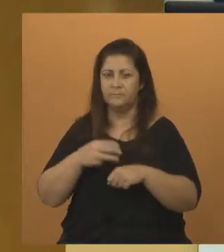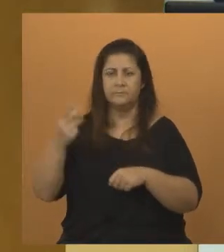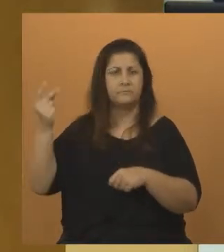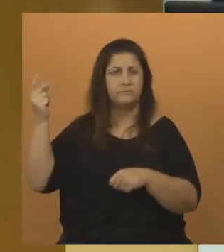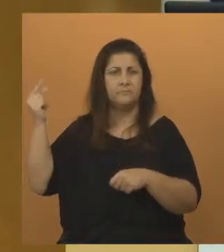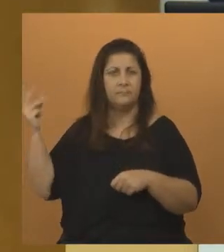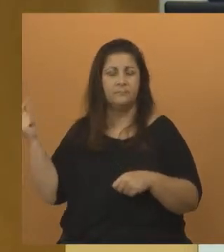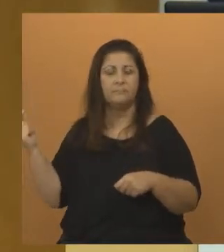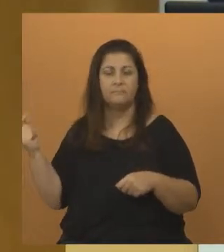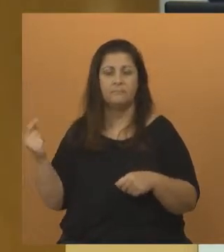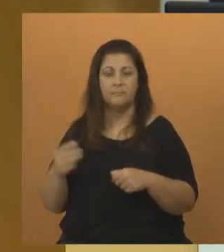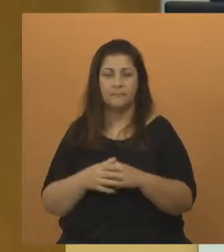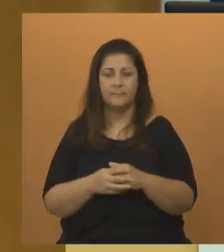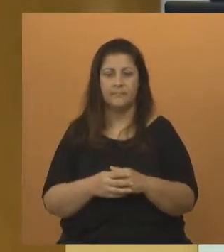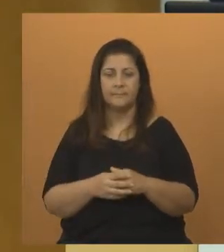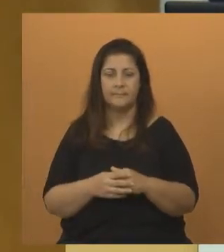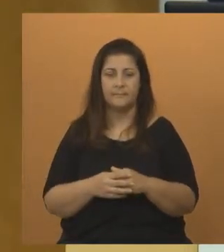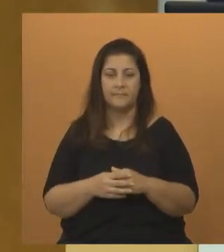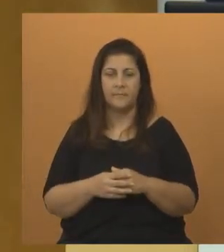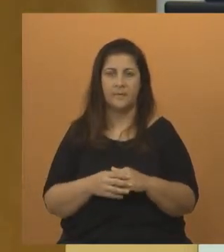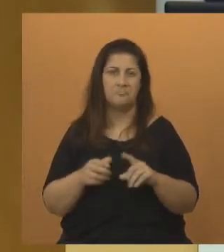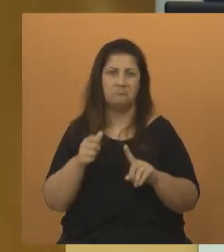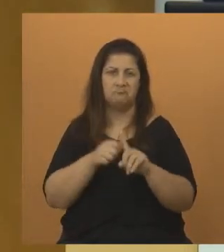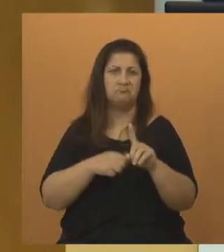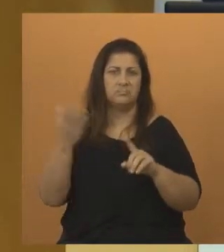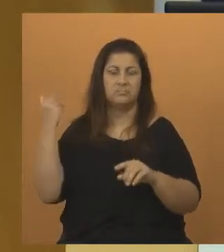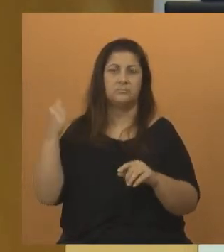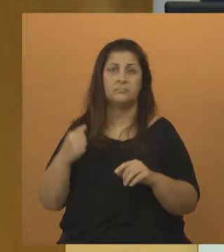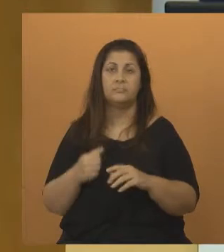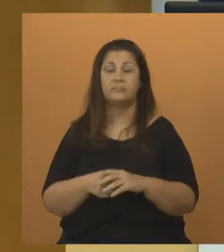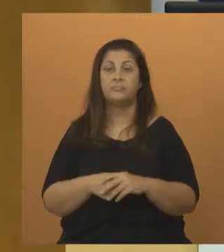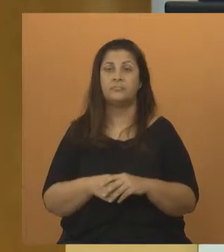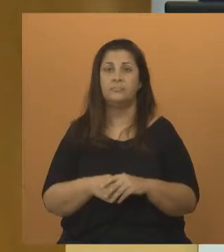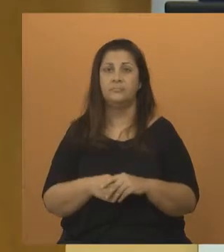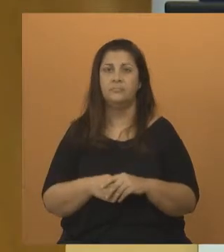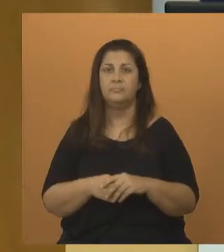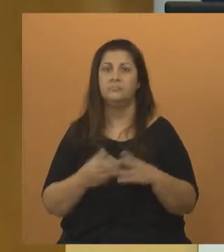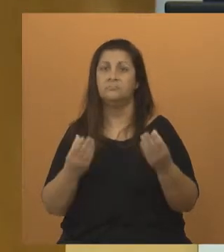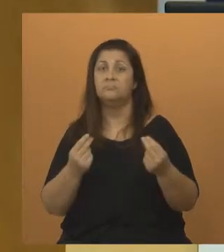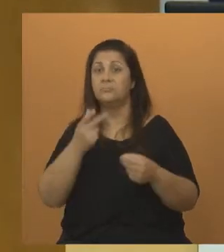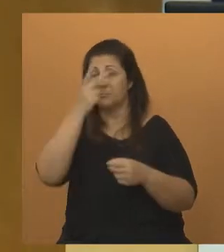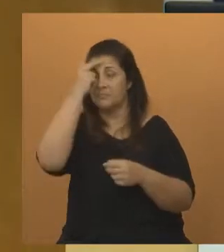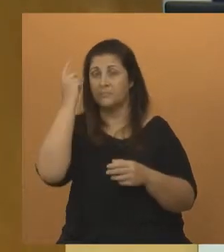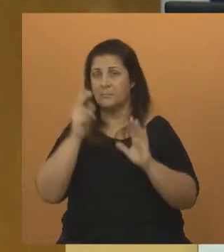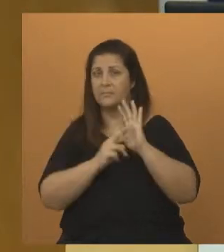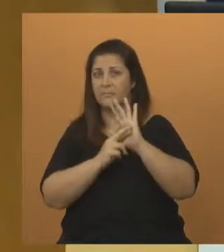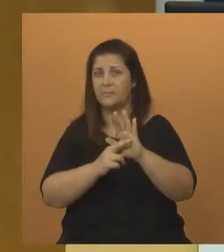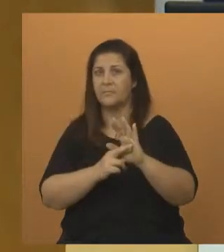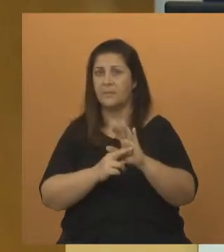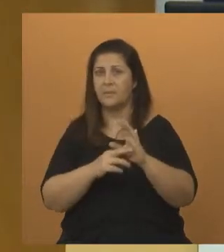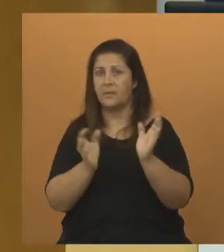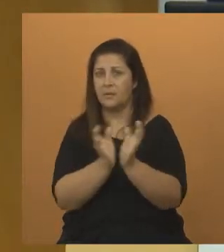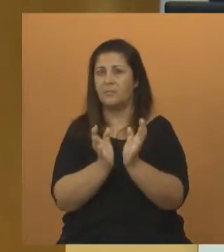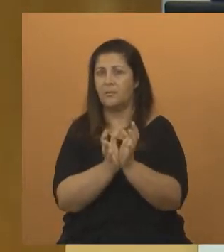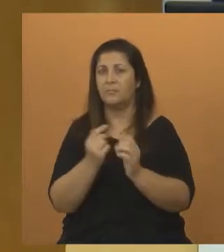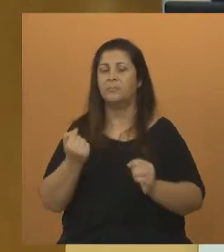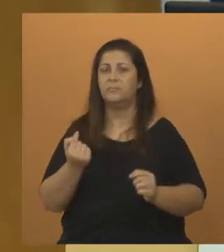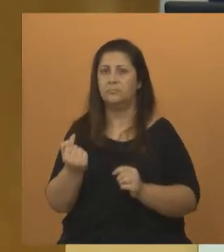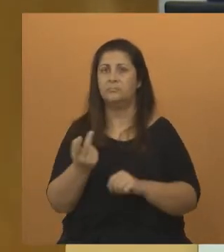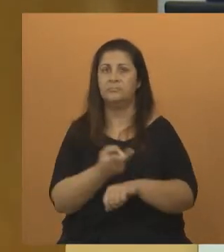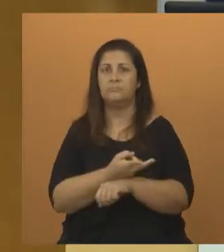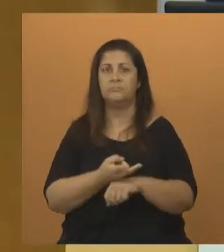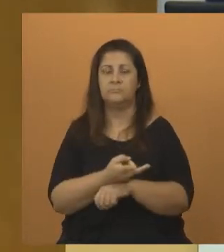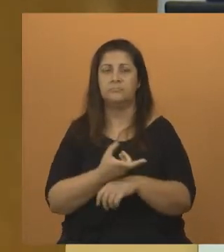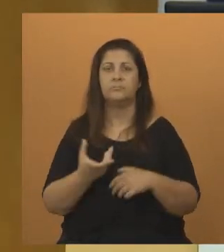no passado, né? Uns meses atrás, onde vários representantes de clubes nos procuraram, né? Fizemos